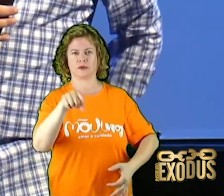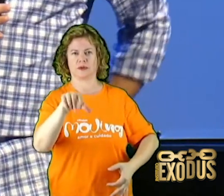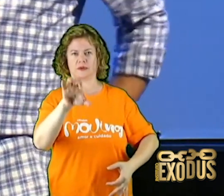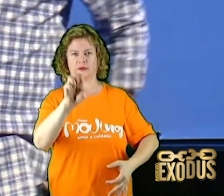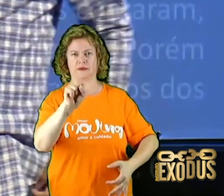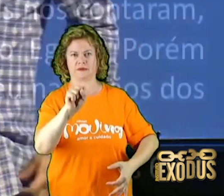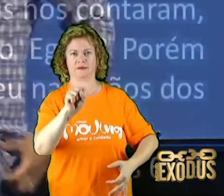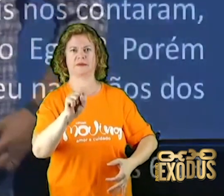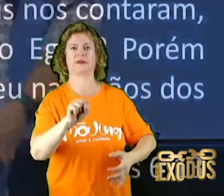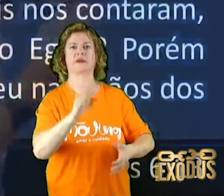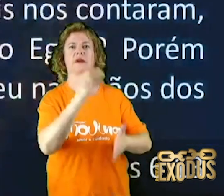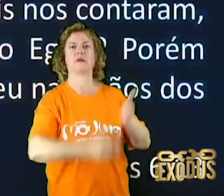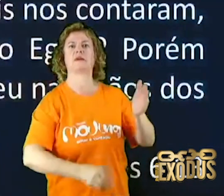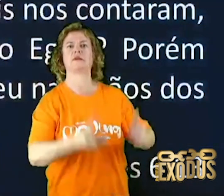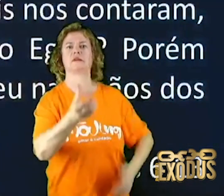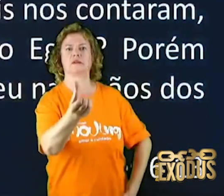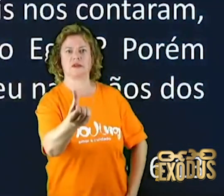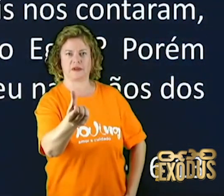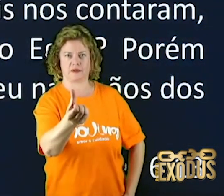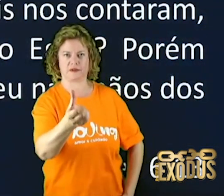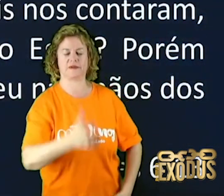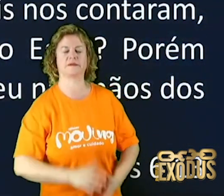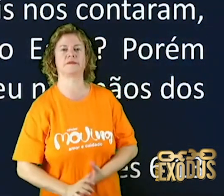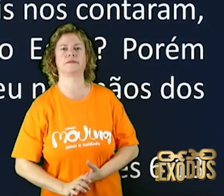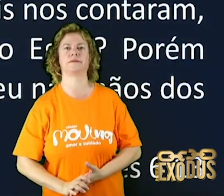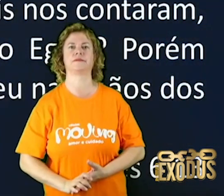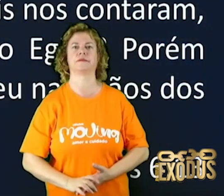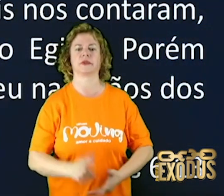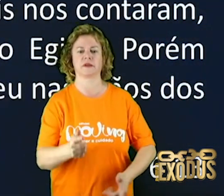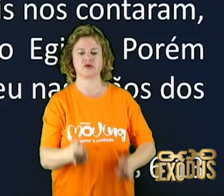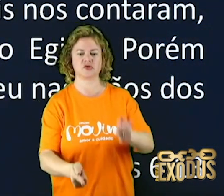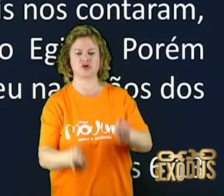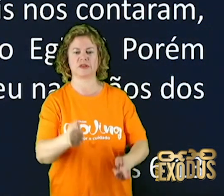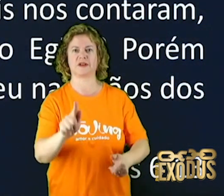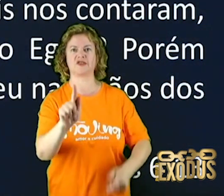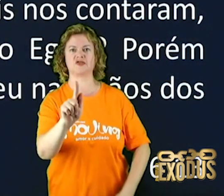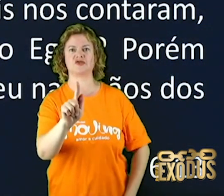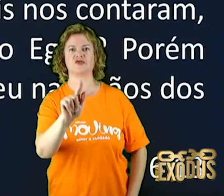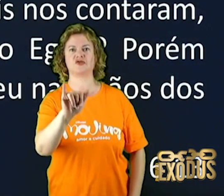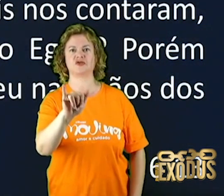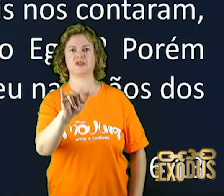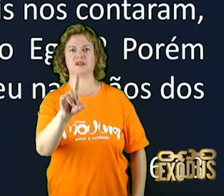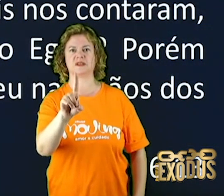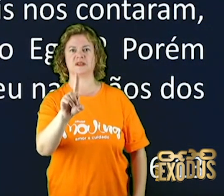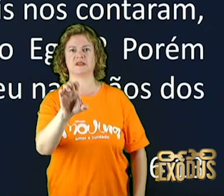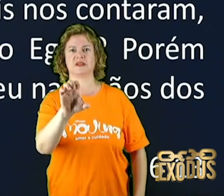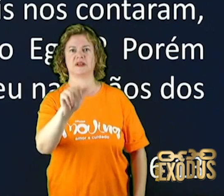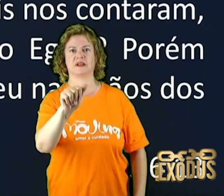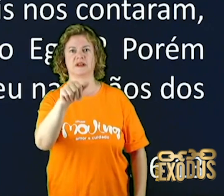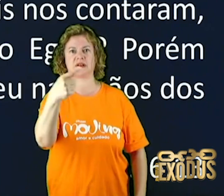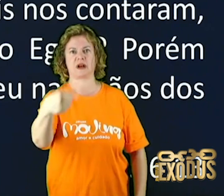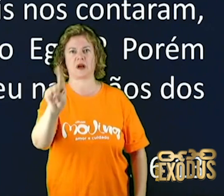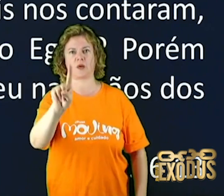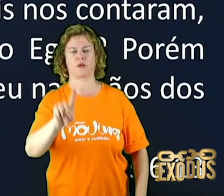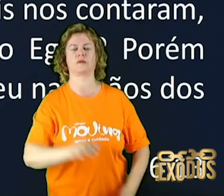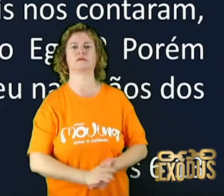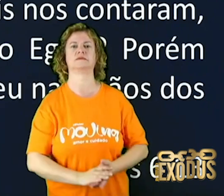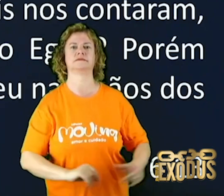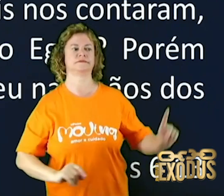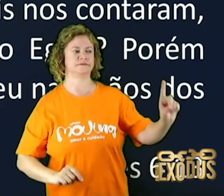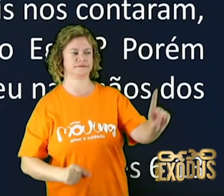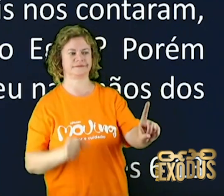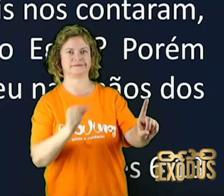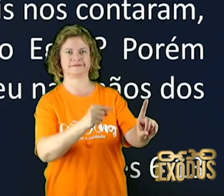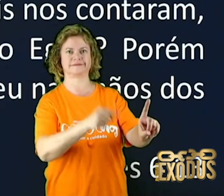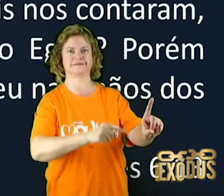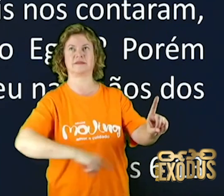poder de Deus? Gideão, ele é visitado por um anjo. É interessante que as pessoas que são visitadas